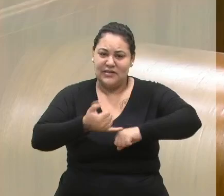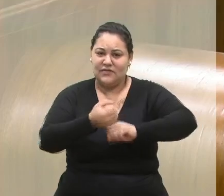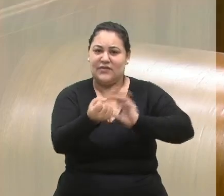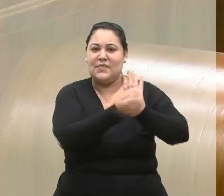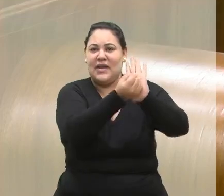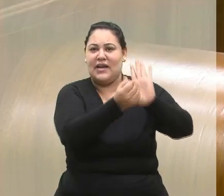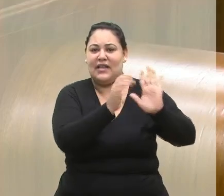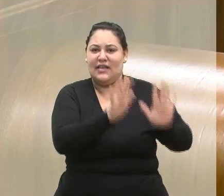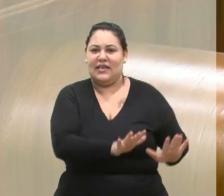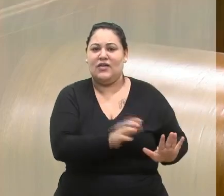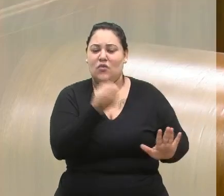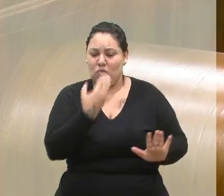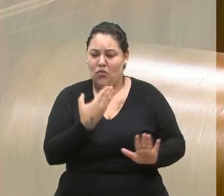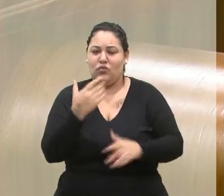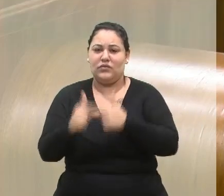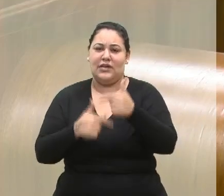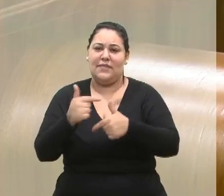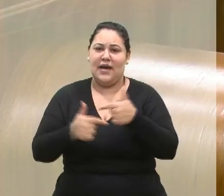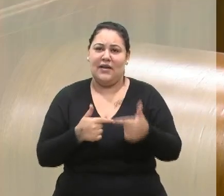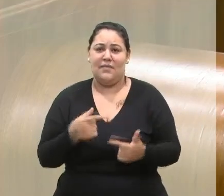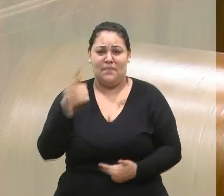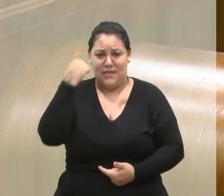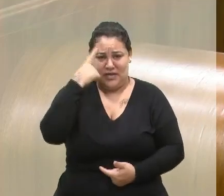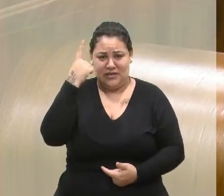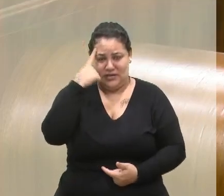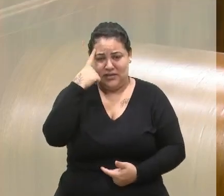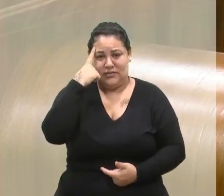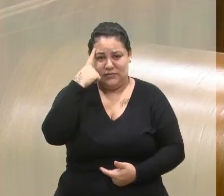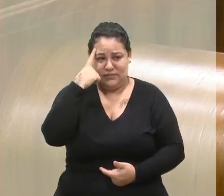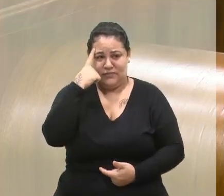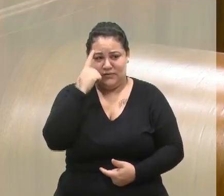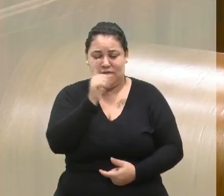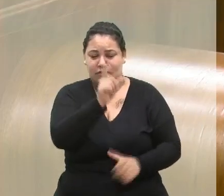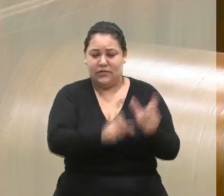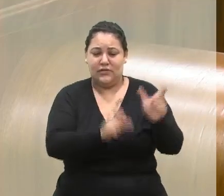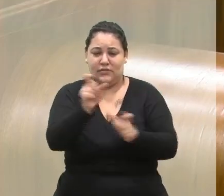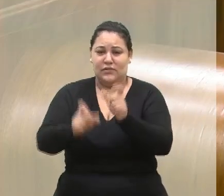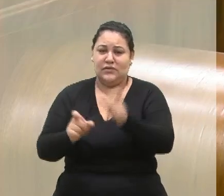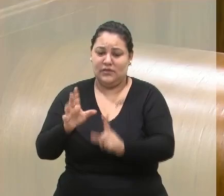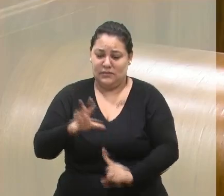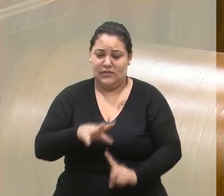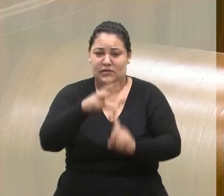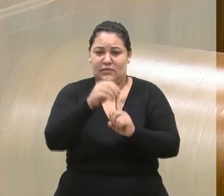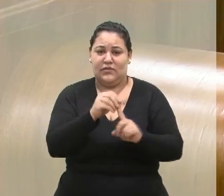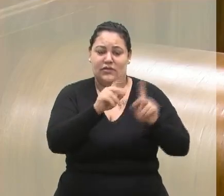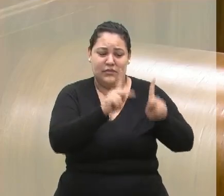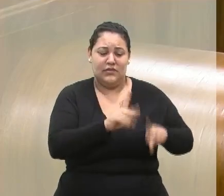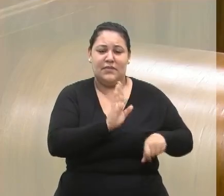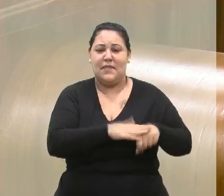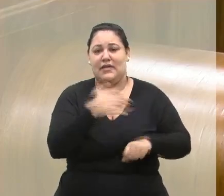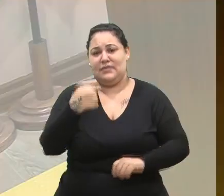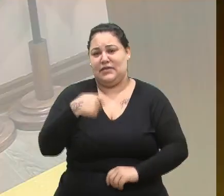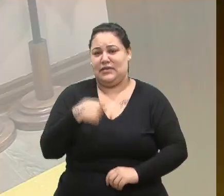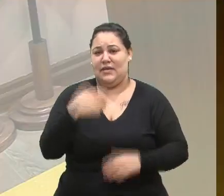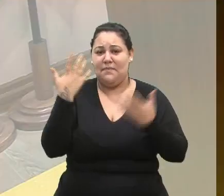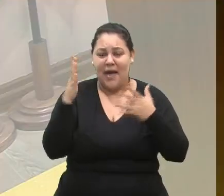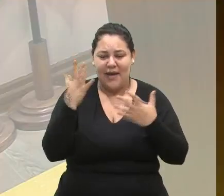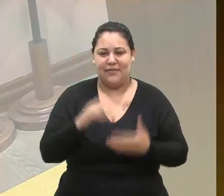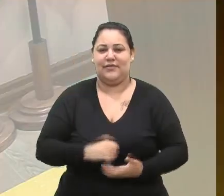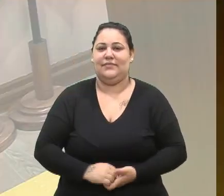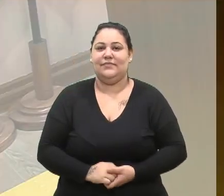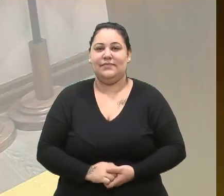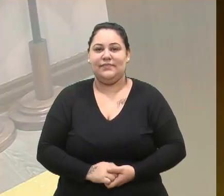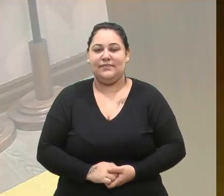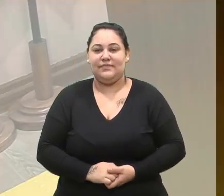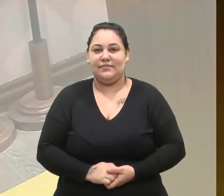aqui, com boas ações, pensando nas pessoas e principalmente naquelas que mais precisam. Parabéns.